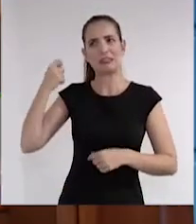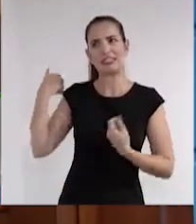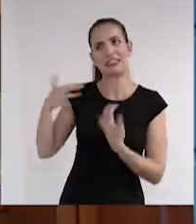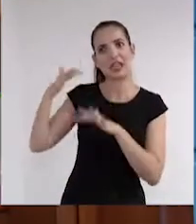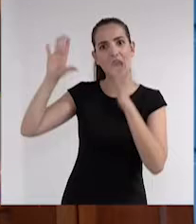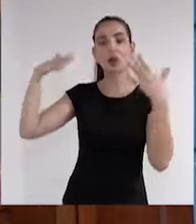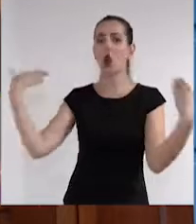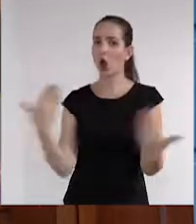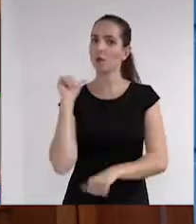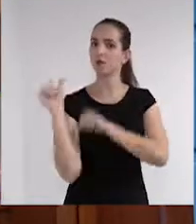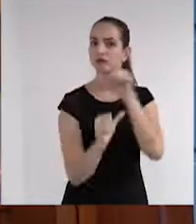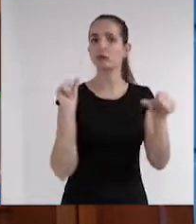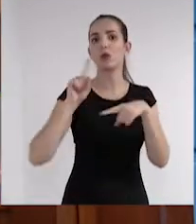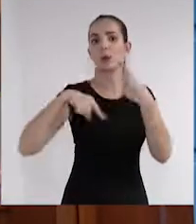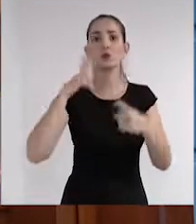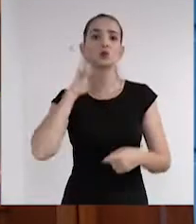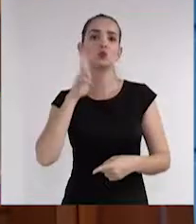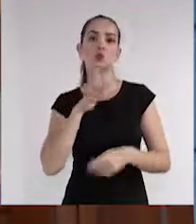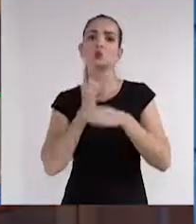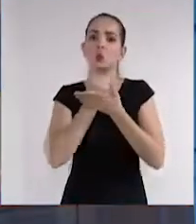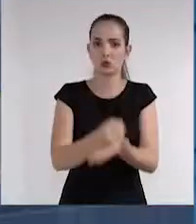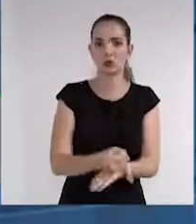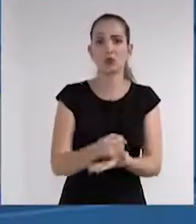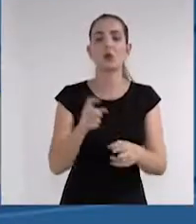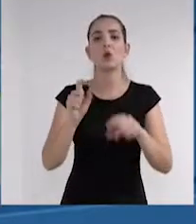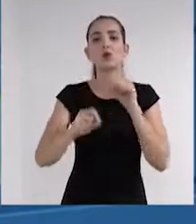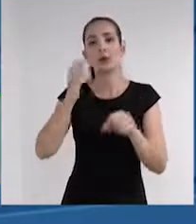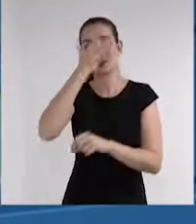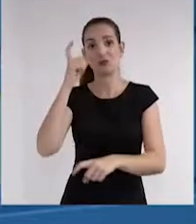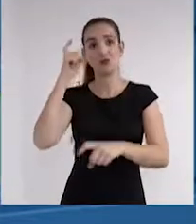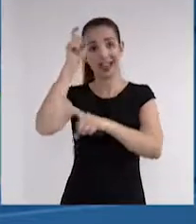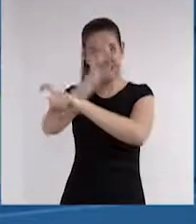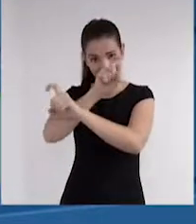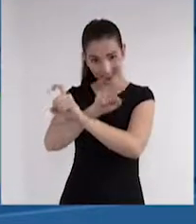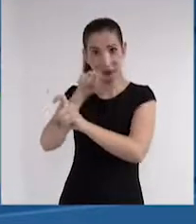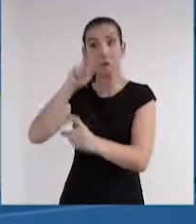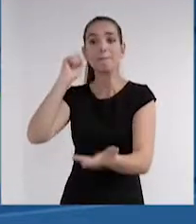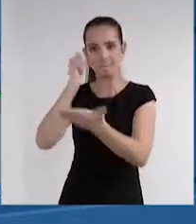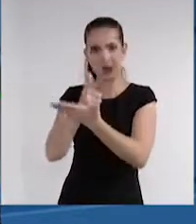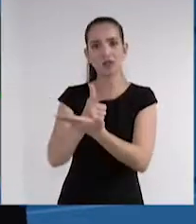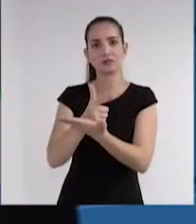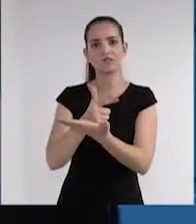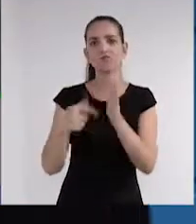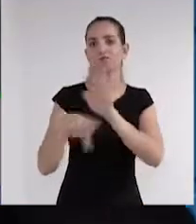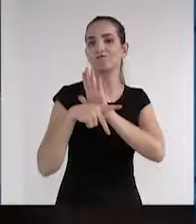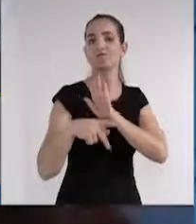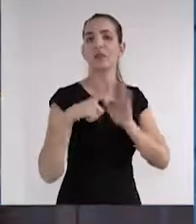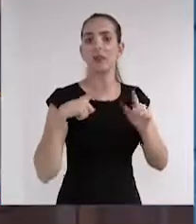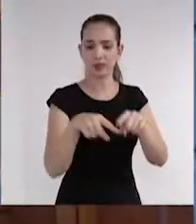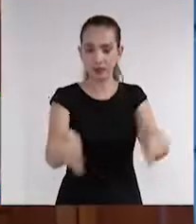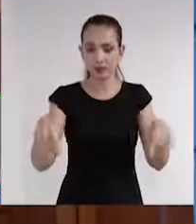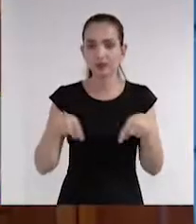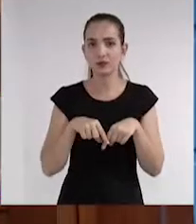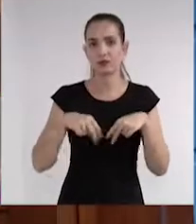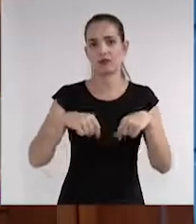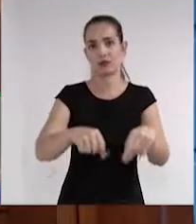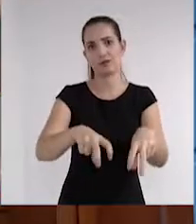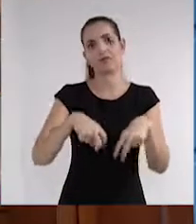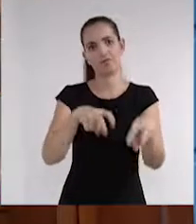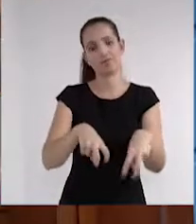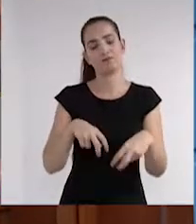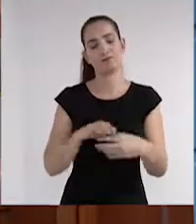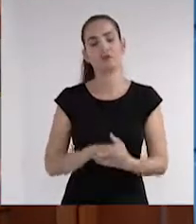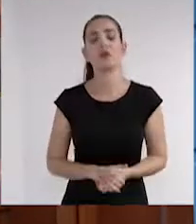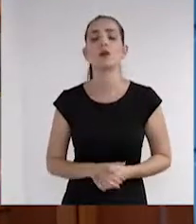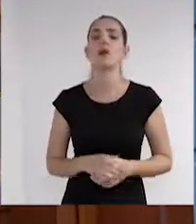é dar terra de graça para ninguém. O assentado paga, e paga caro essa terra. Eu agradeço a parte de Vossa